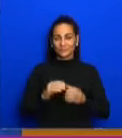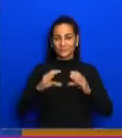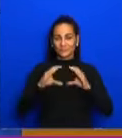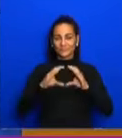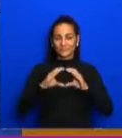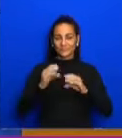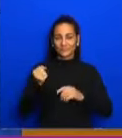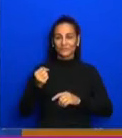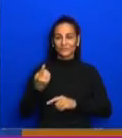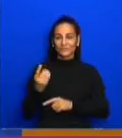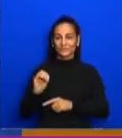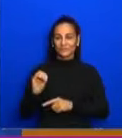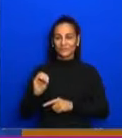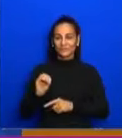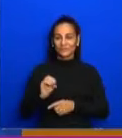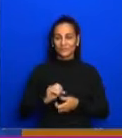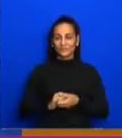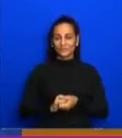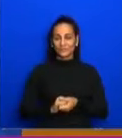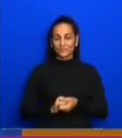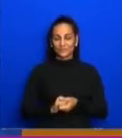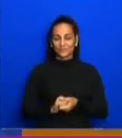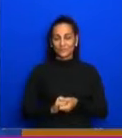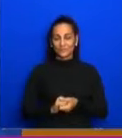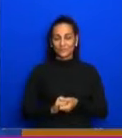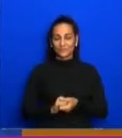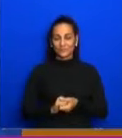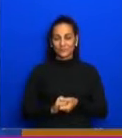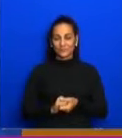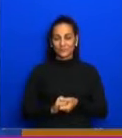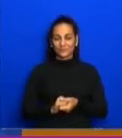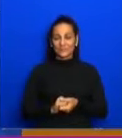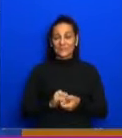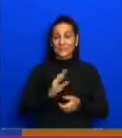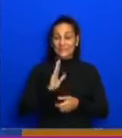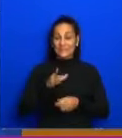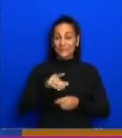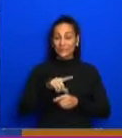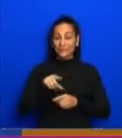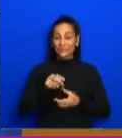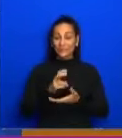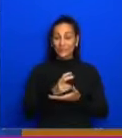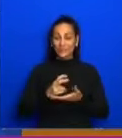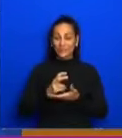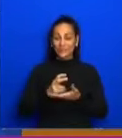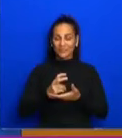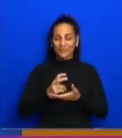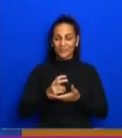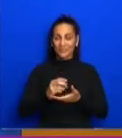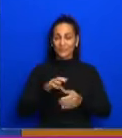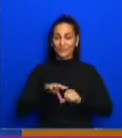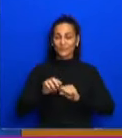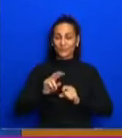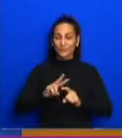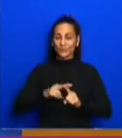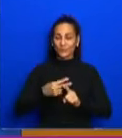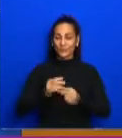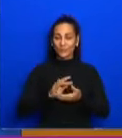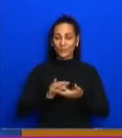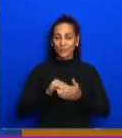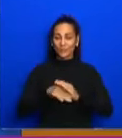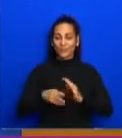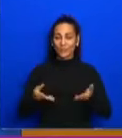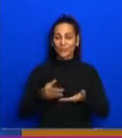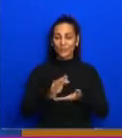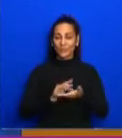Bola branca número 10, branca 10. Já foram realizados os sorteios da quina, do Super 7, da dupla cena da